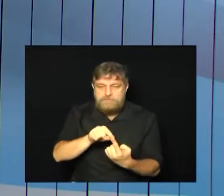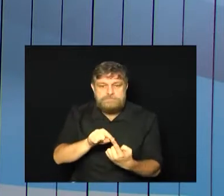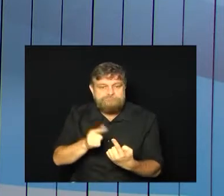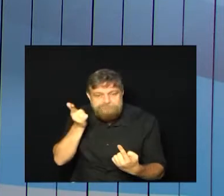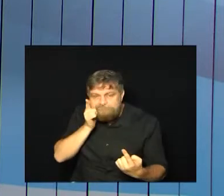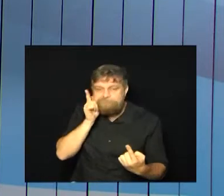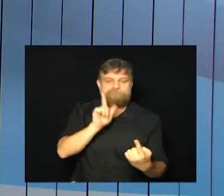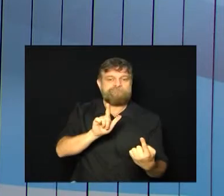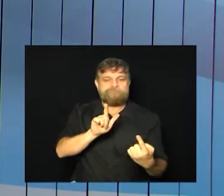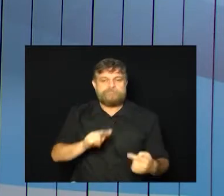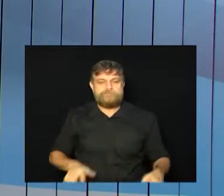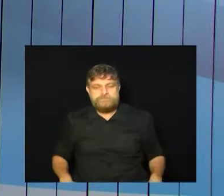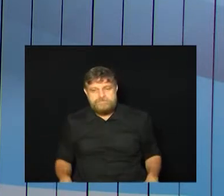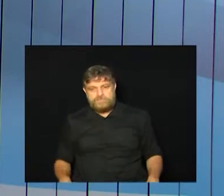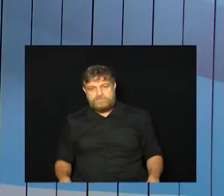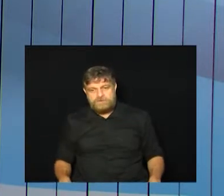metas.